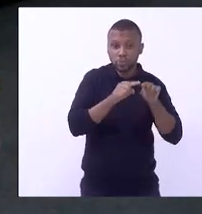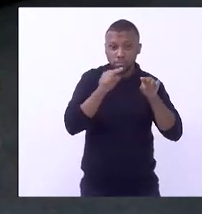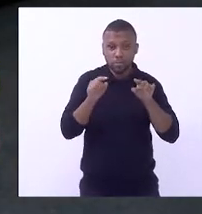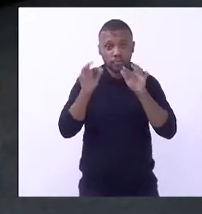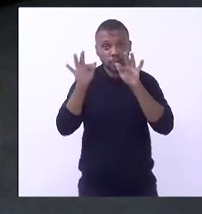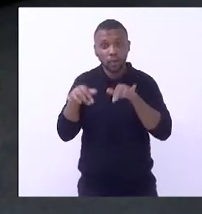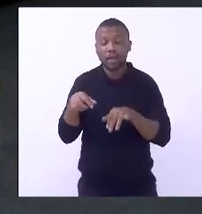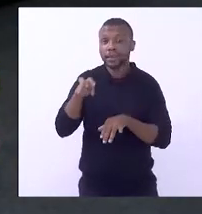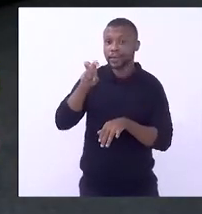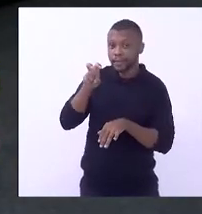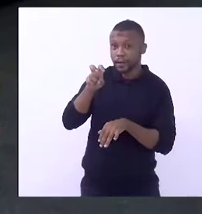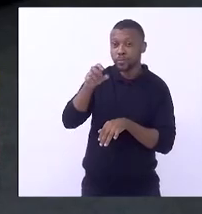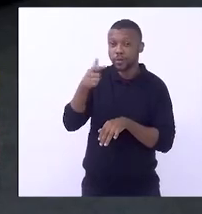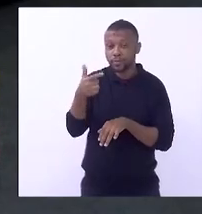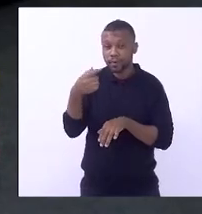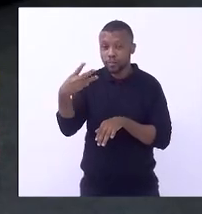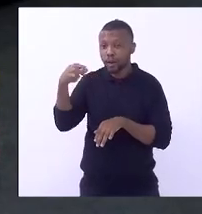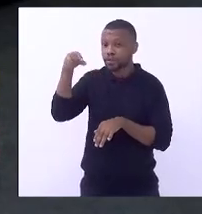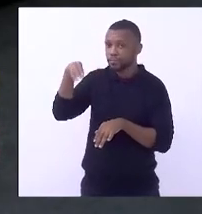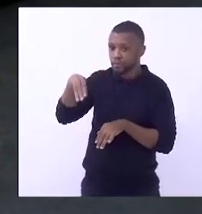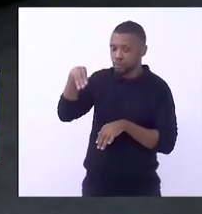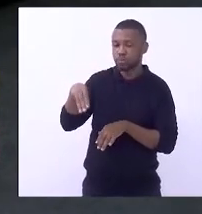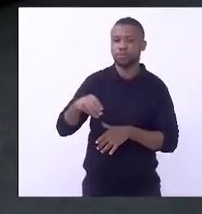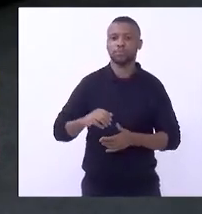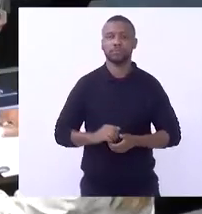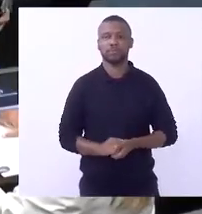às 17 horas e 24 minutos.